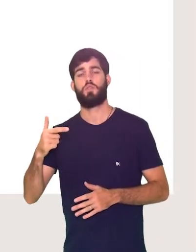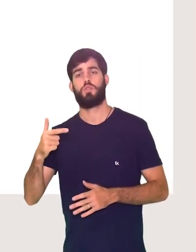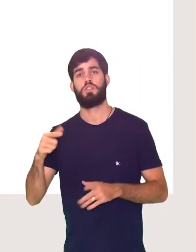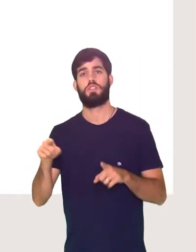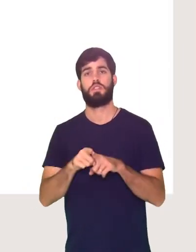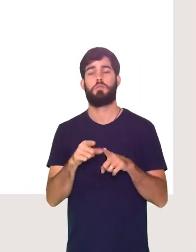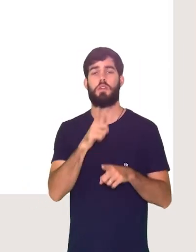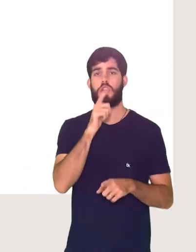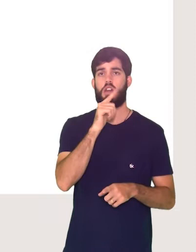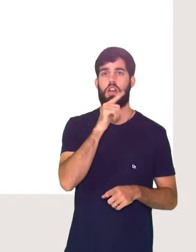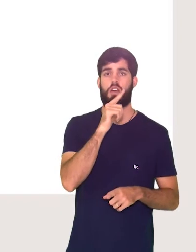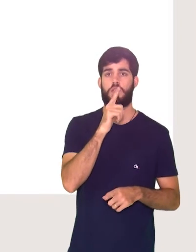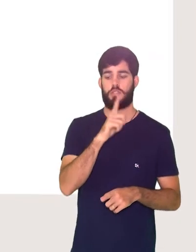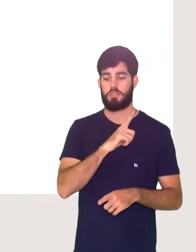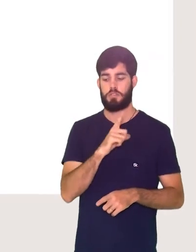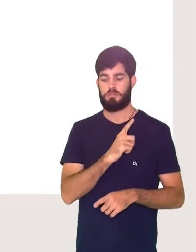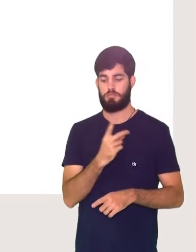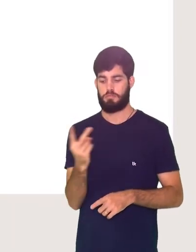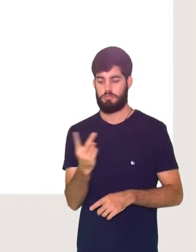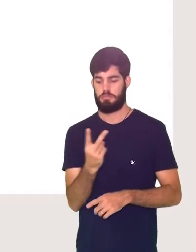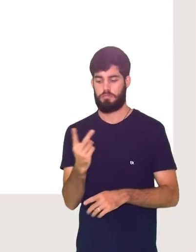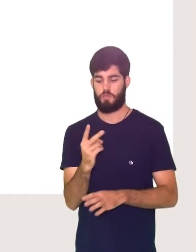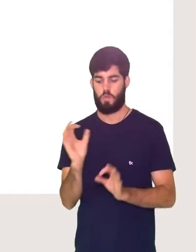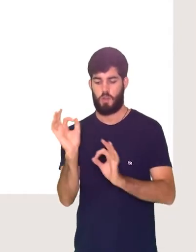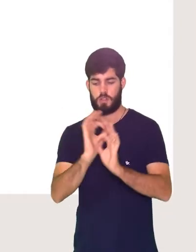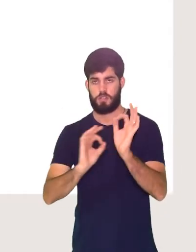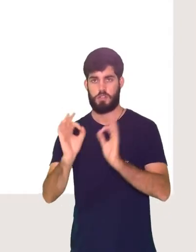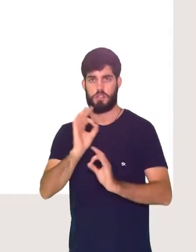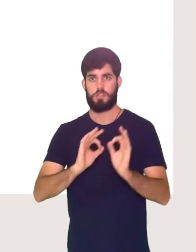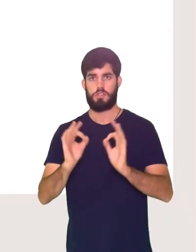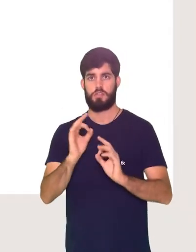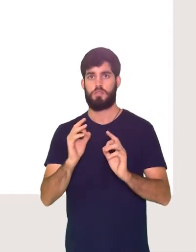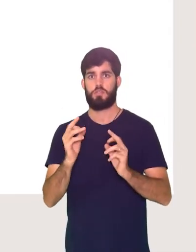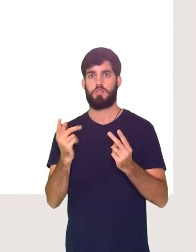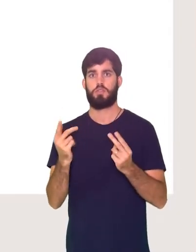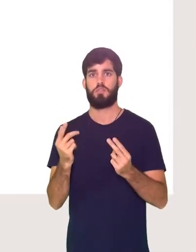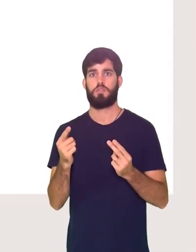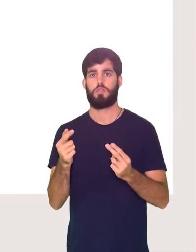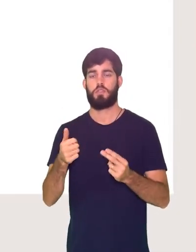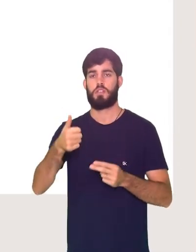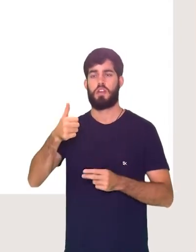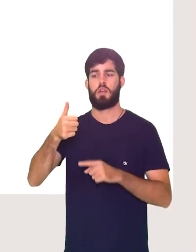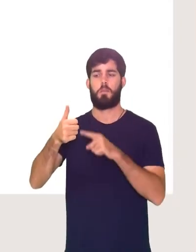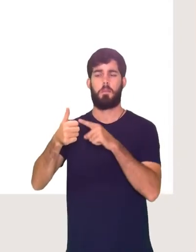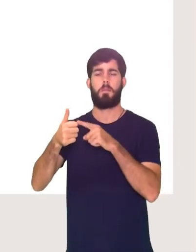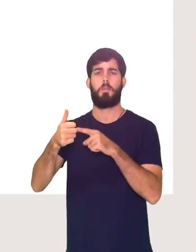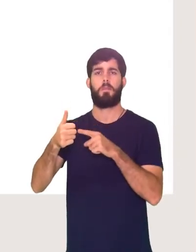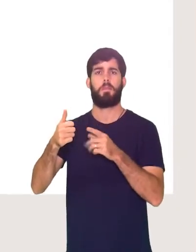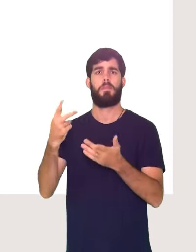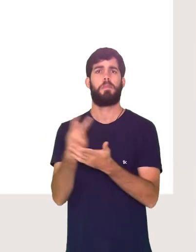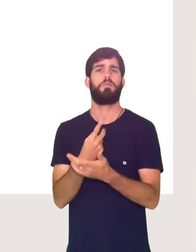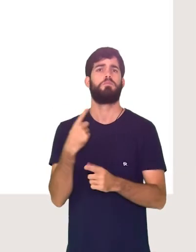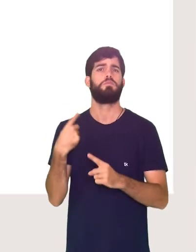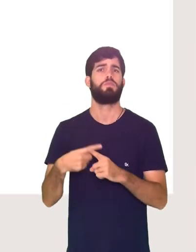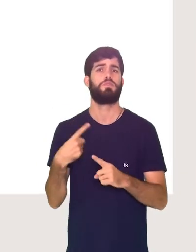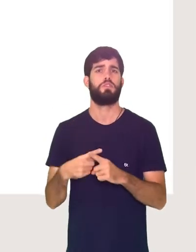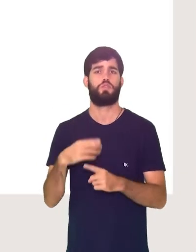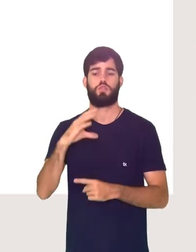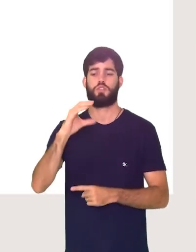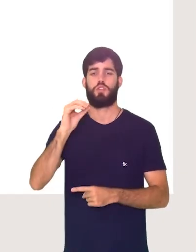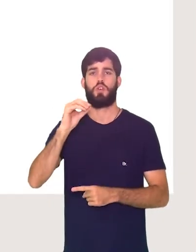geometria molecular. Esse primeiro item está errado. Por quê? O CO2 é